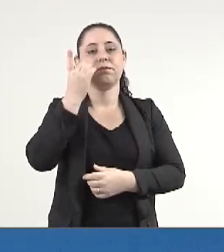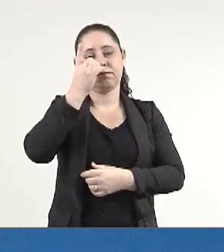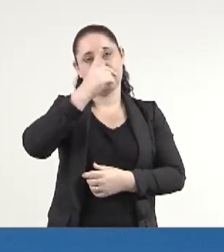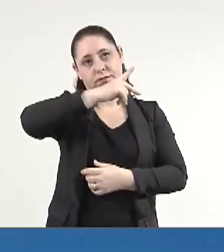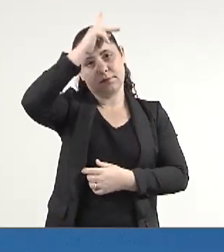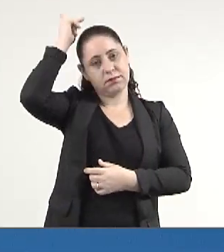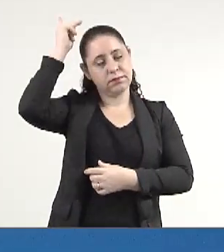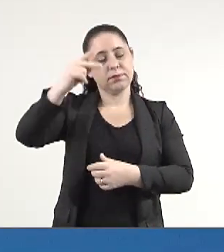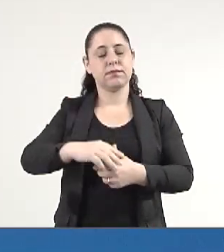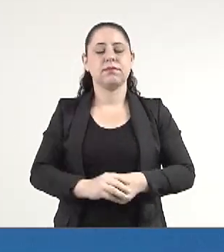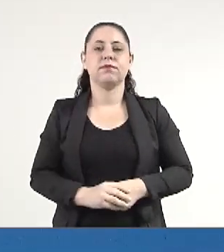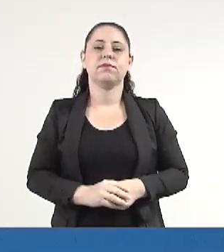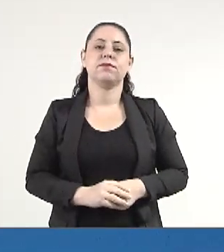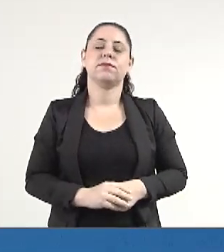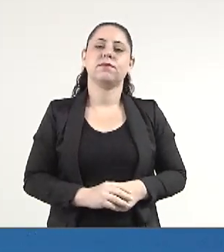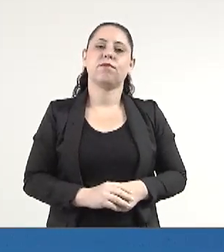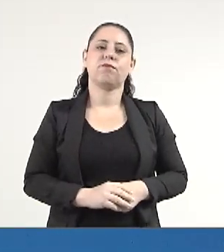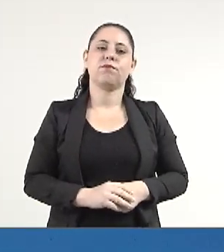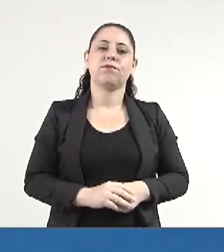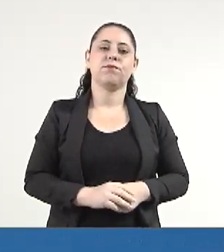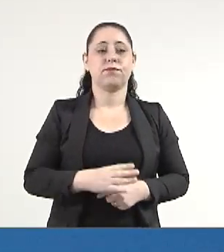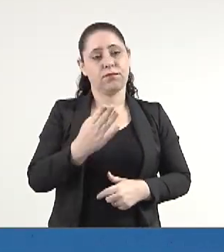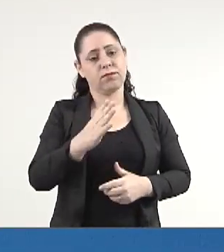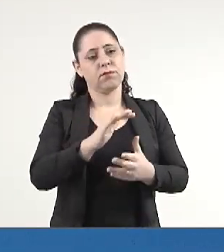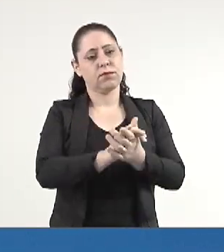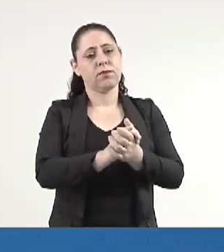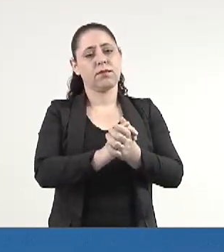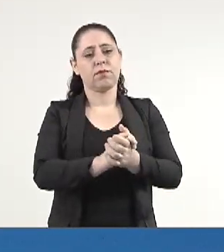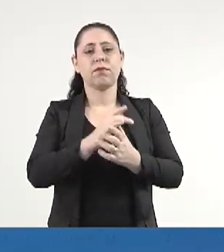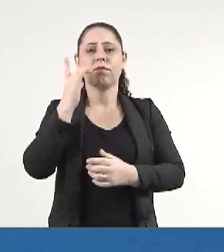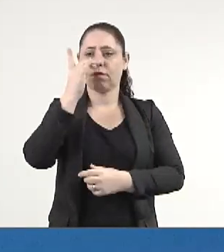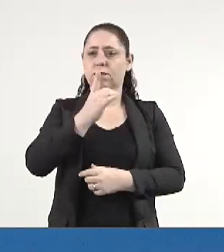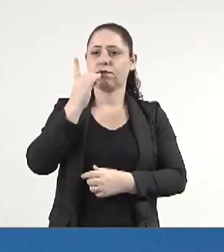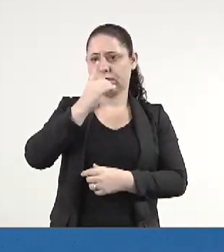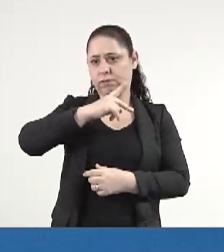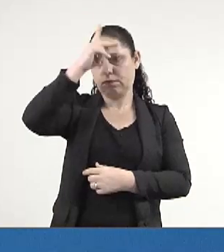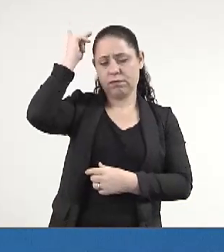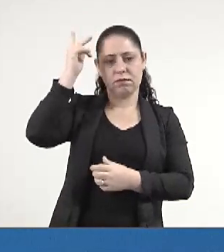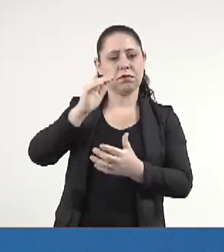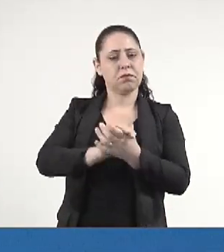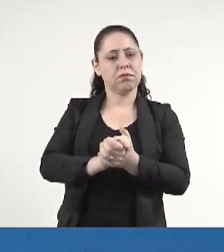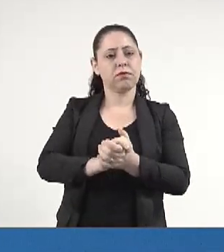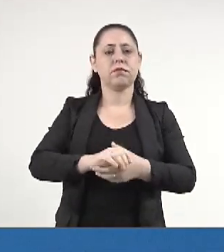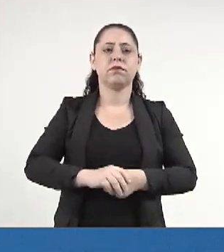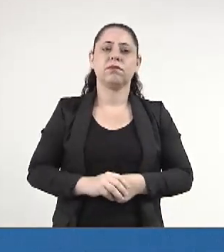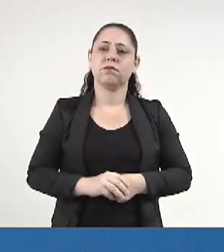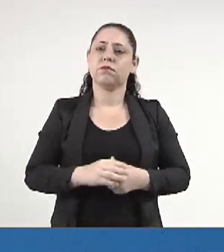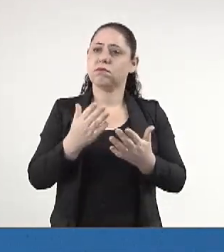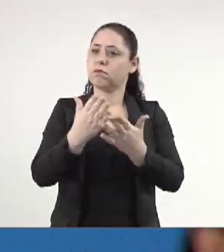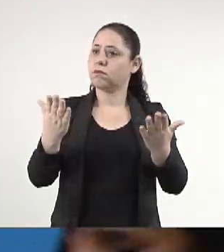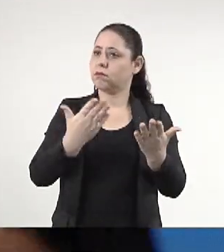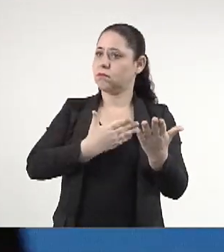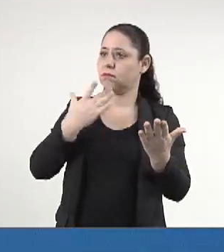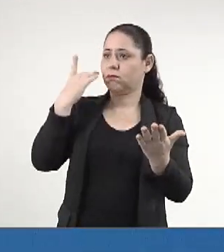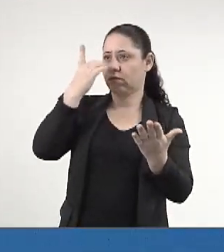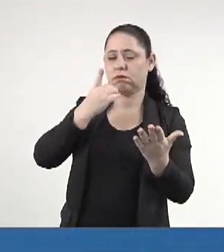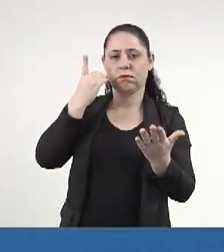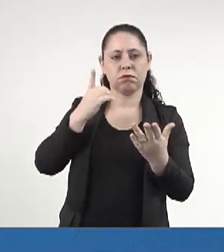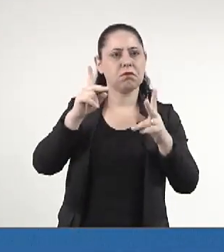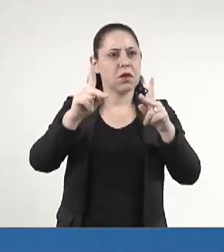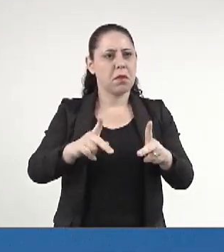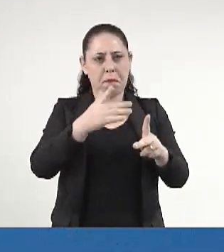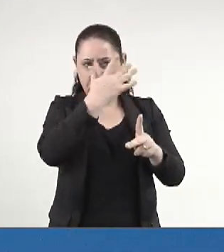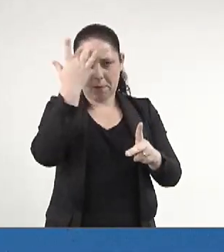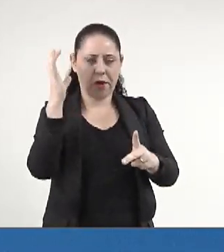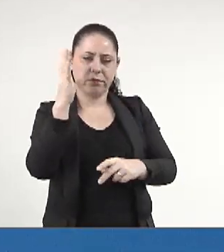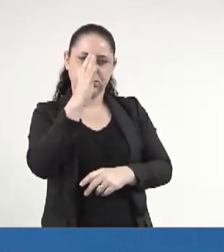Paulo Correia, na pessoa de vossa excelência, do deputado Paulo Correia, cumprimentar os nobres pares, o público que